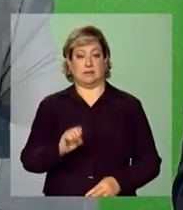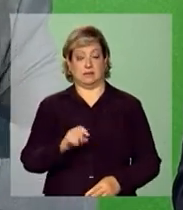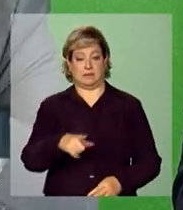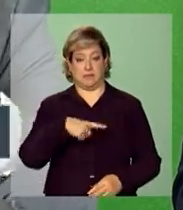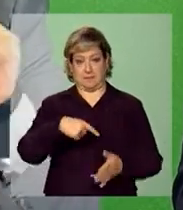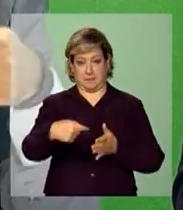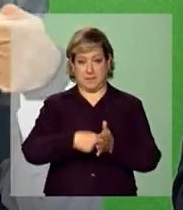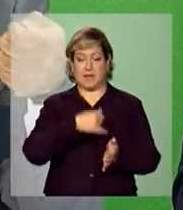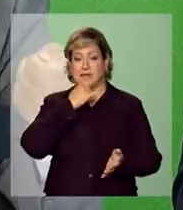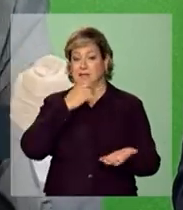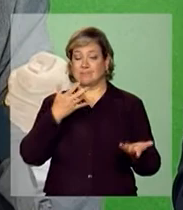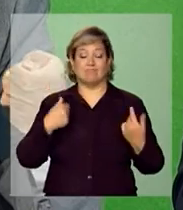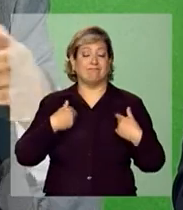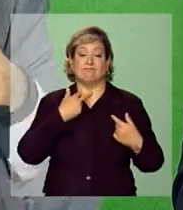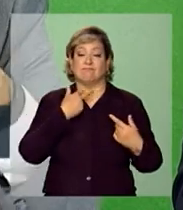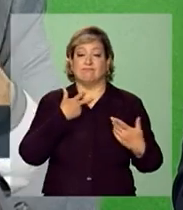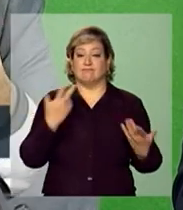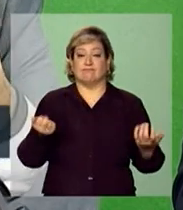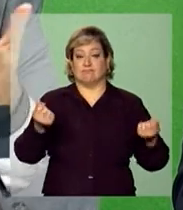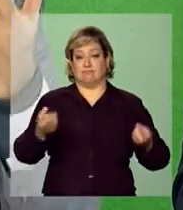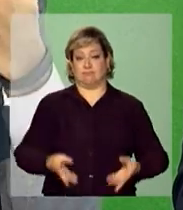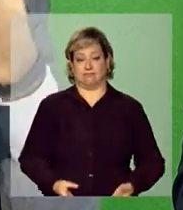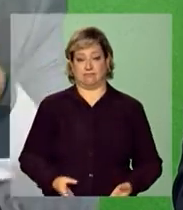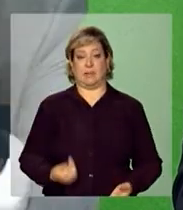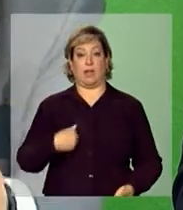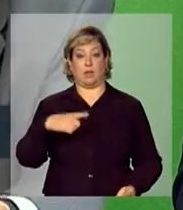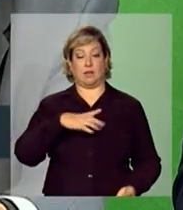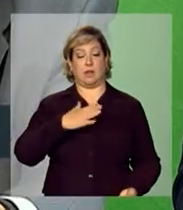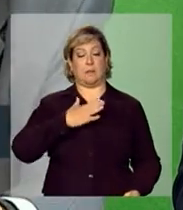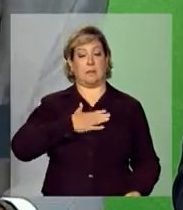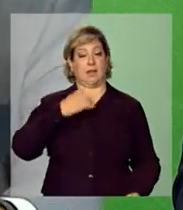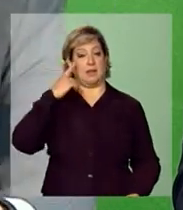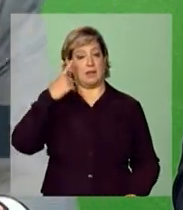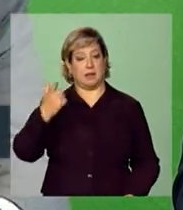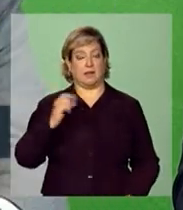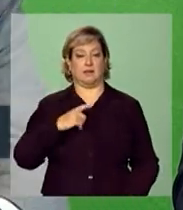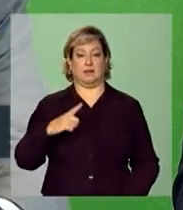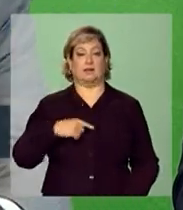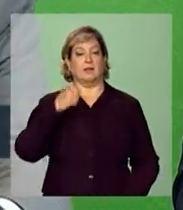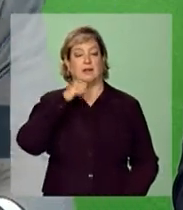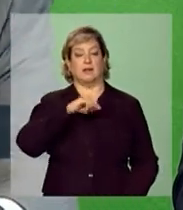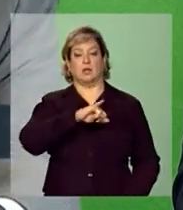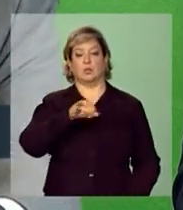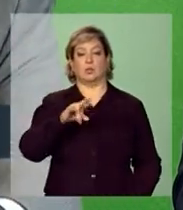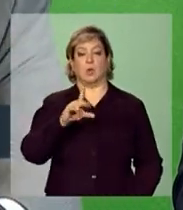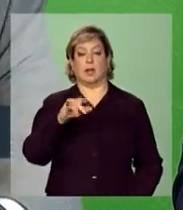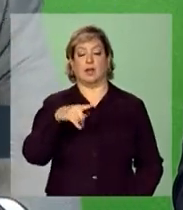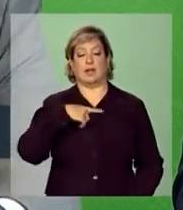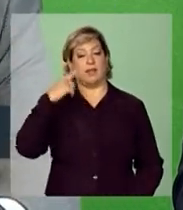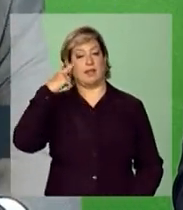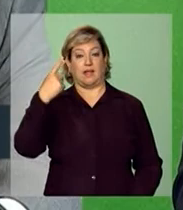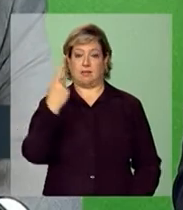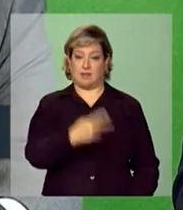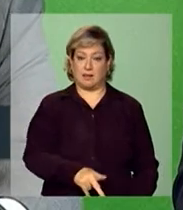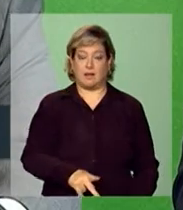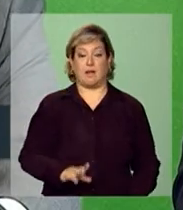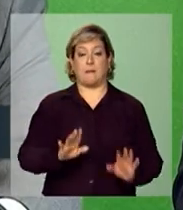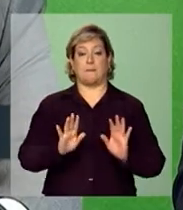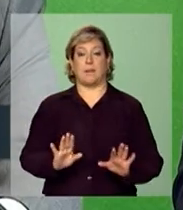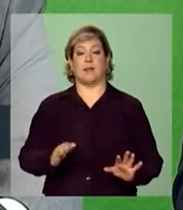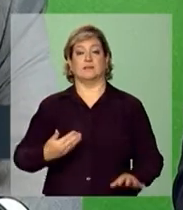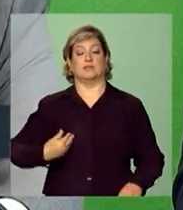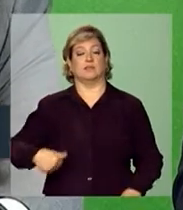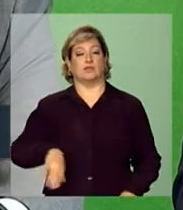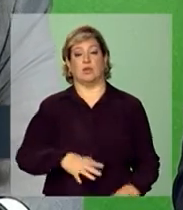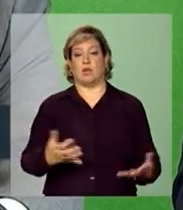exemplos eu não posso dar eu tenho as minhas ideias a secretária Juliana tem as ideias dela mas nós não queremos